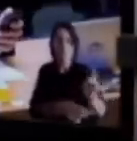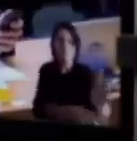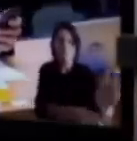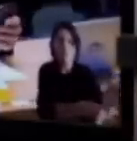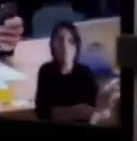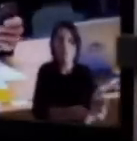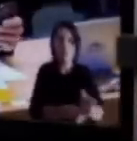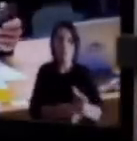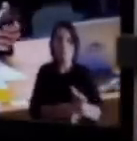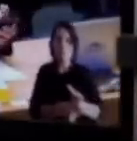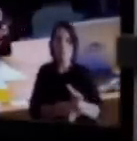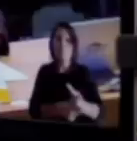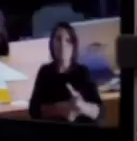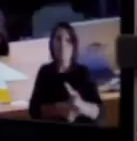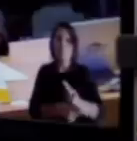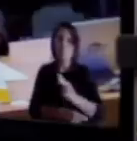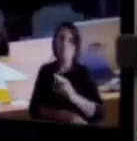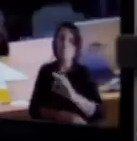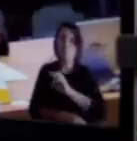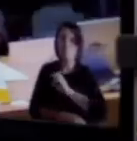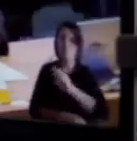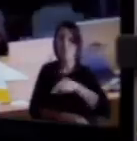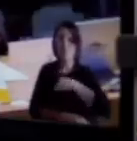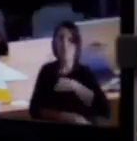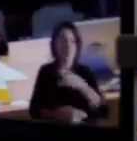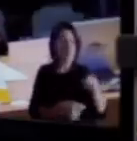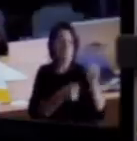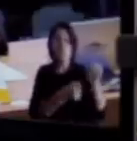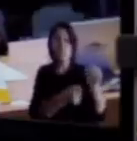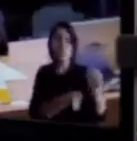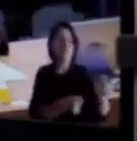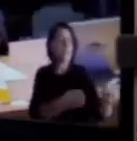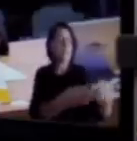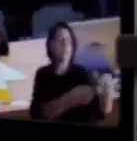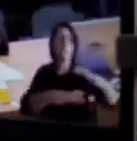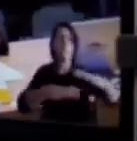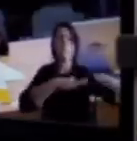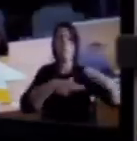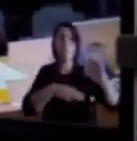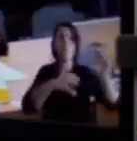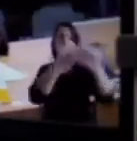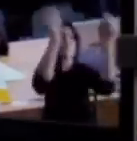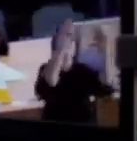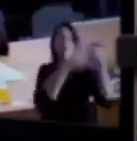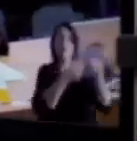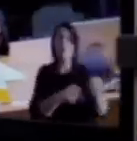militar era impossível da golpe o que aconteceu ali foi um quebra quebra generalizado